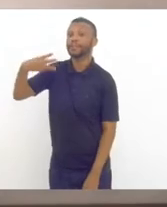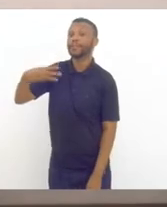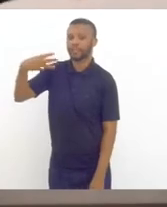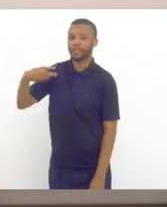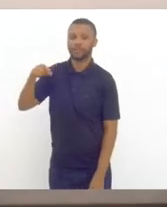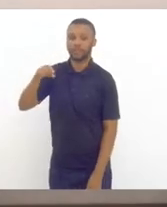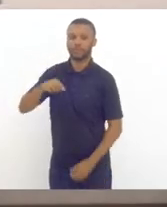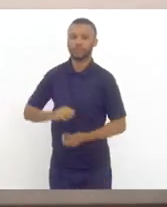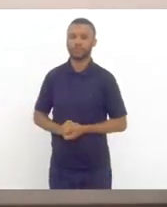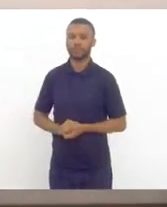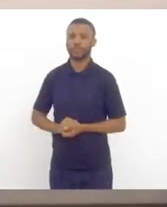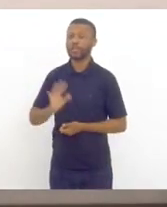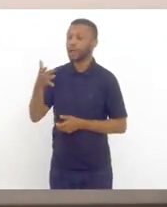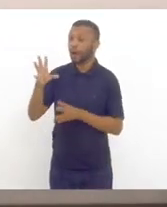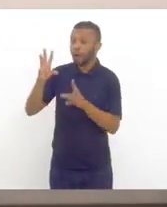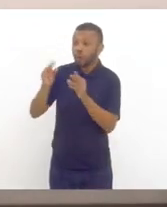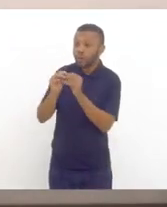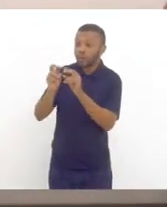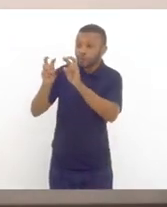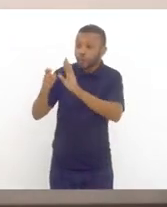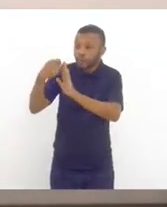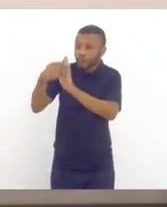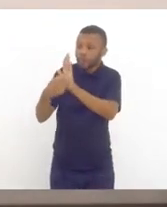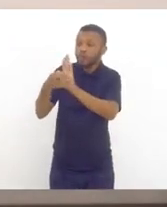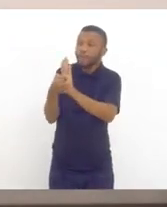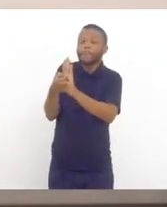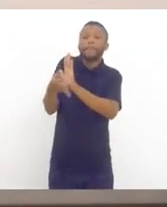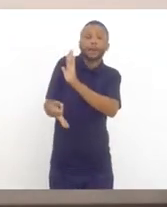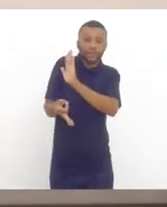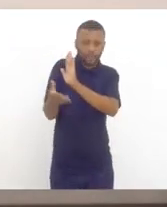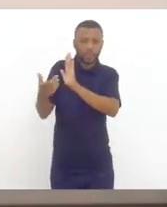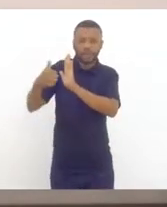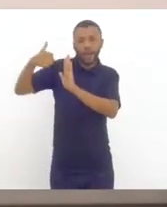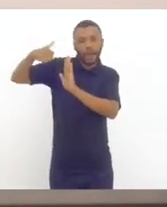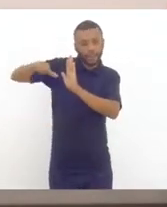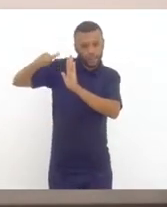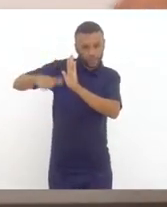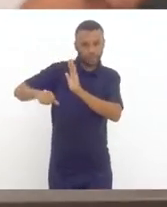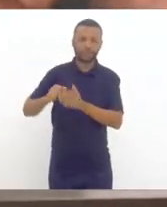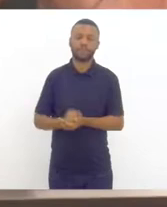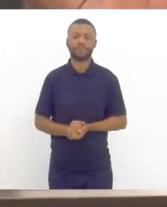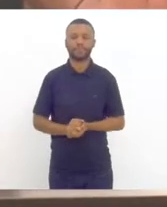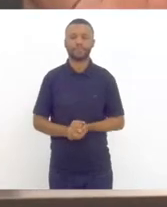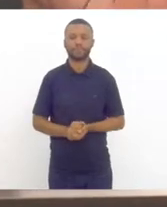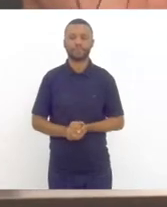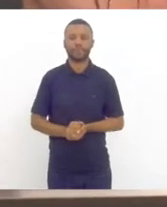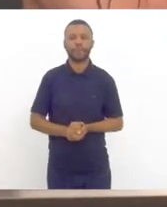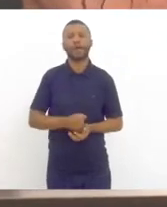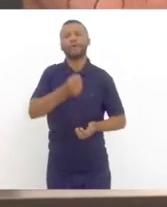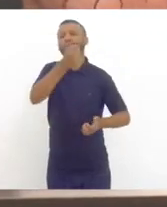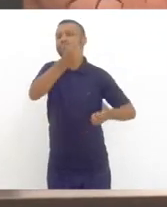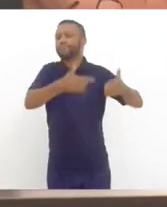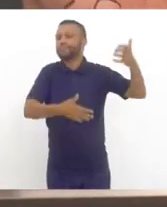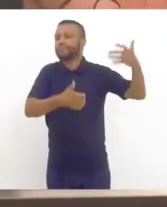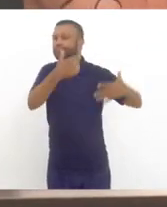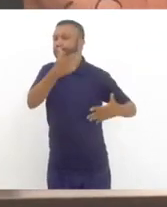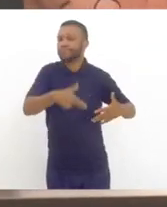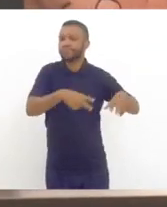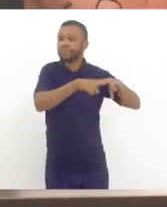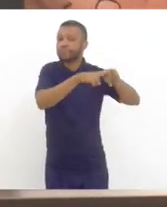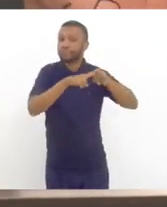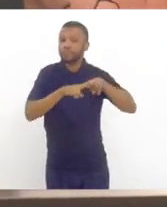já é a conclusão sobre parecer, que a gente falou sobre isso antes. Ante o exposto, segundo decisão